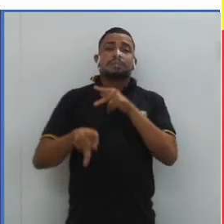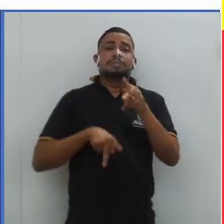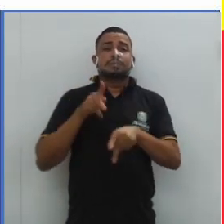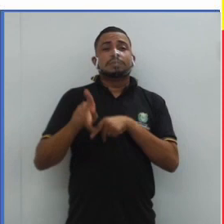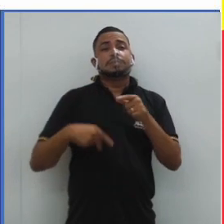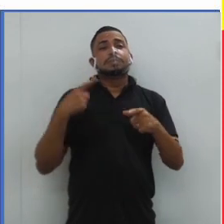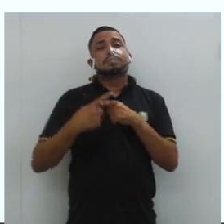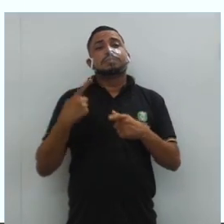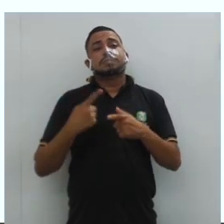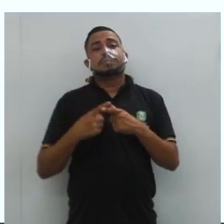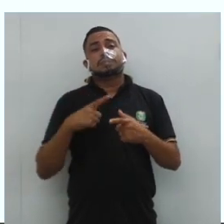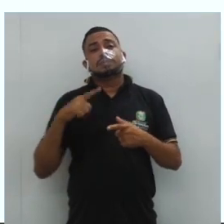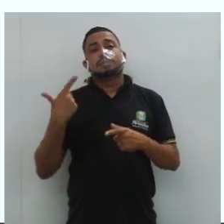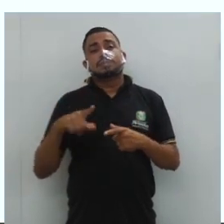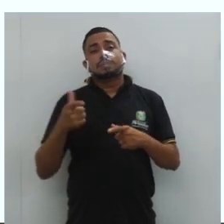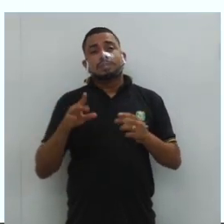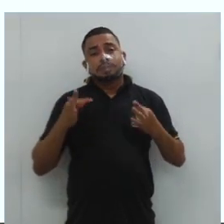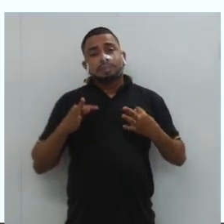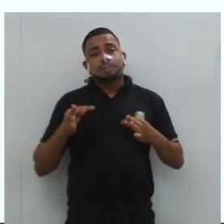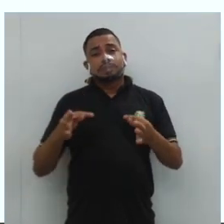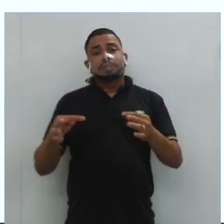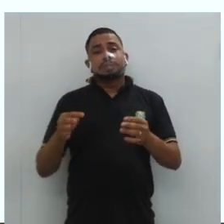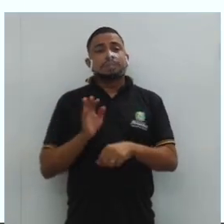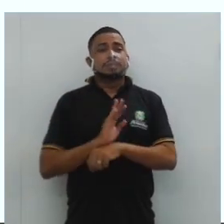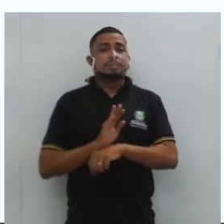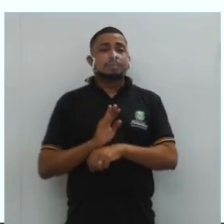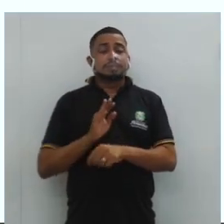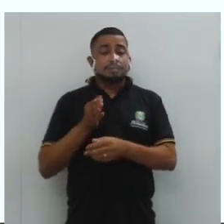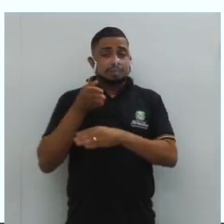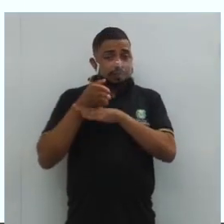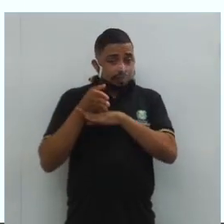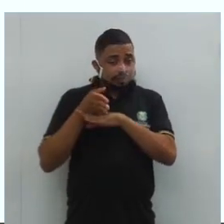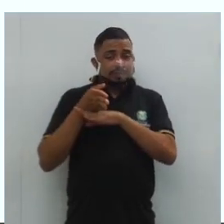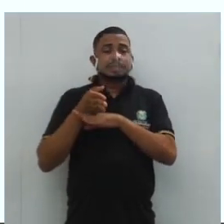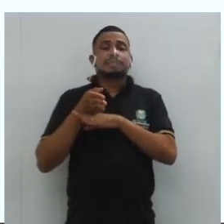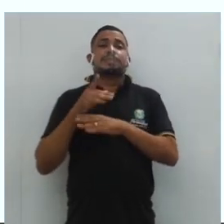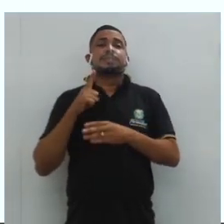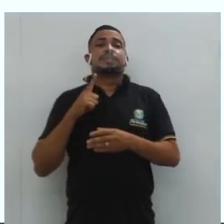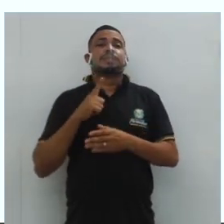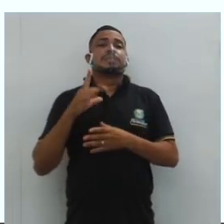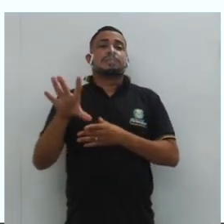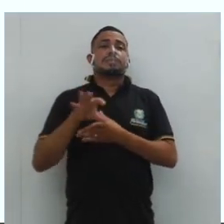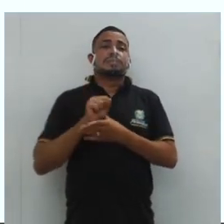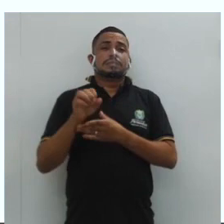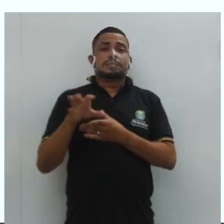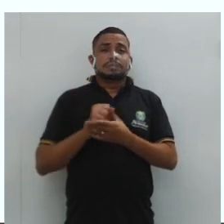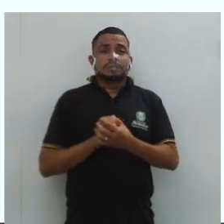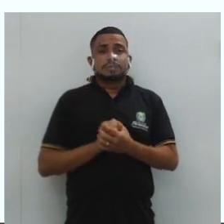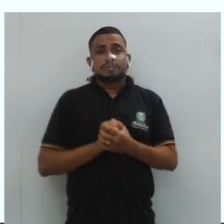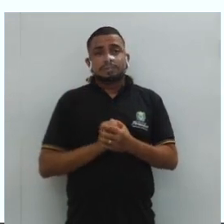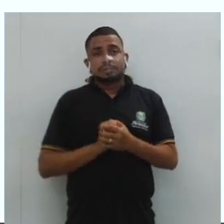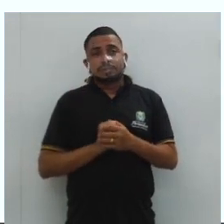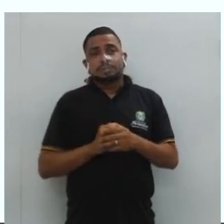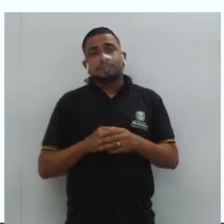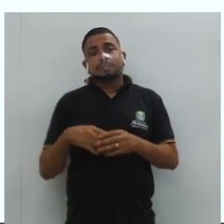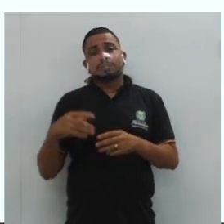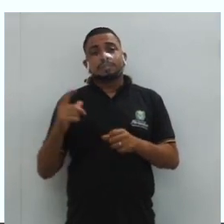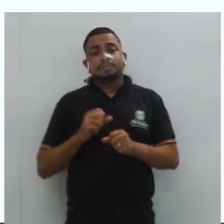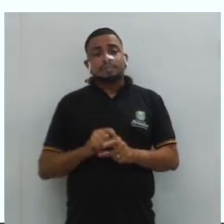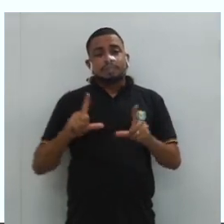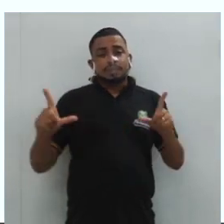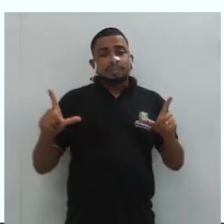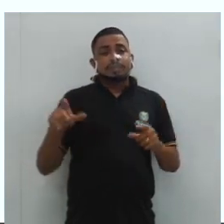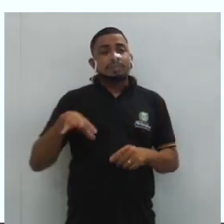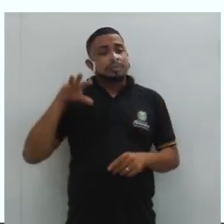assim, porque não tinha tecnologia ainda para uma câmera ela captar ao mesmo tempo